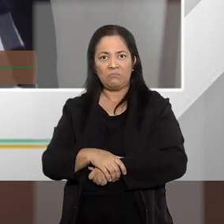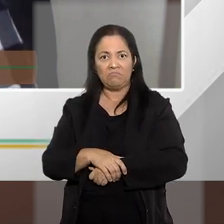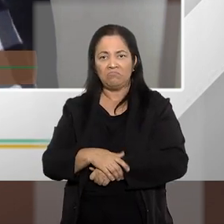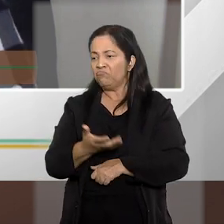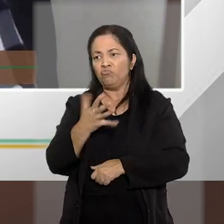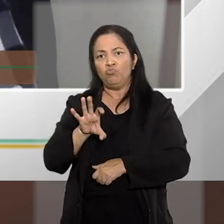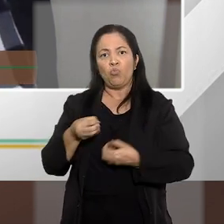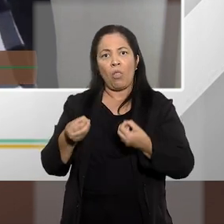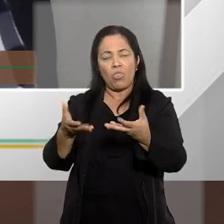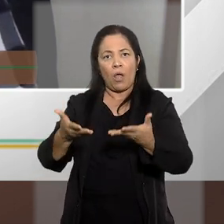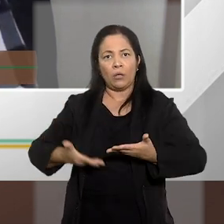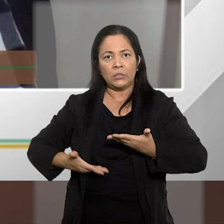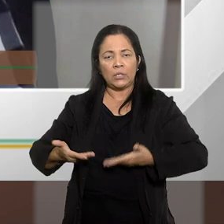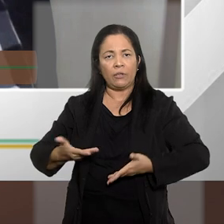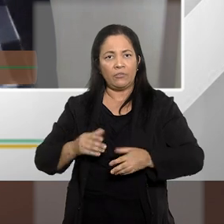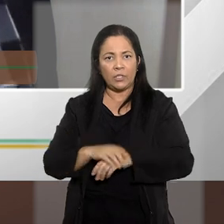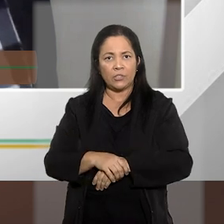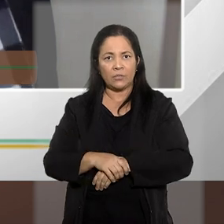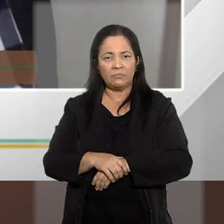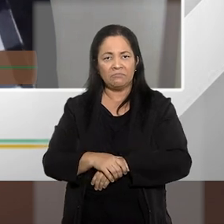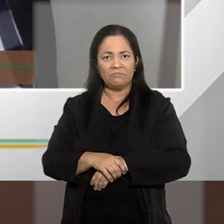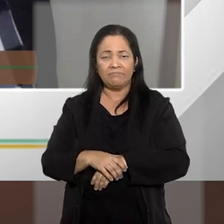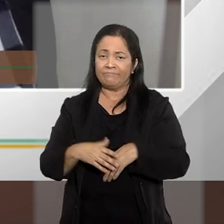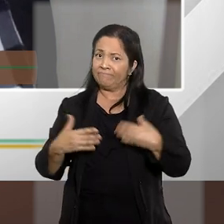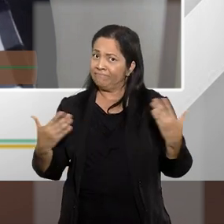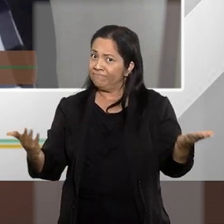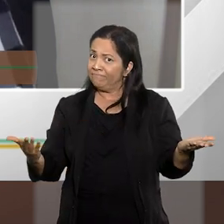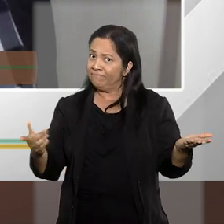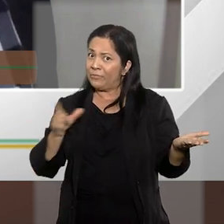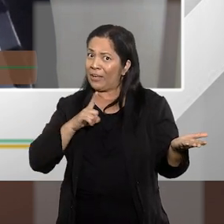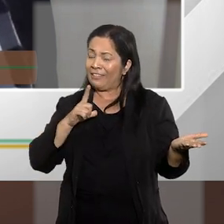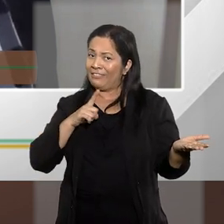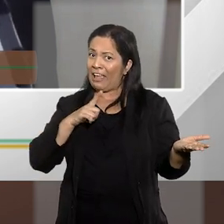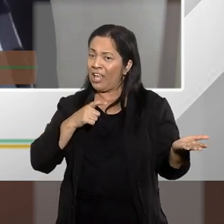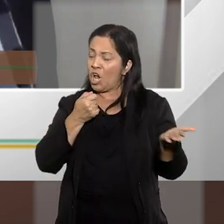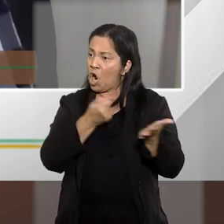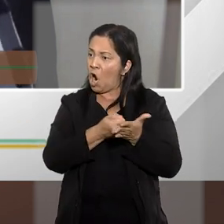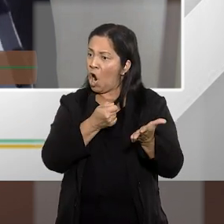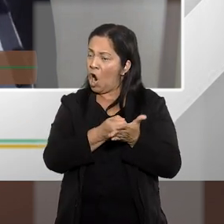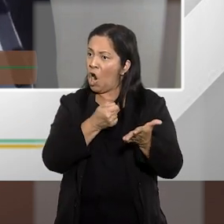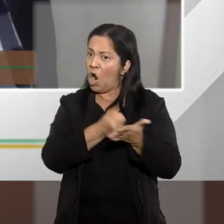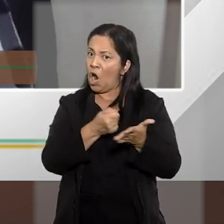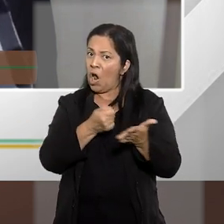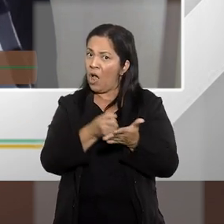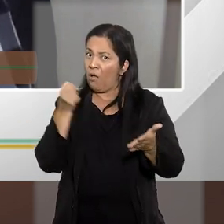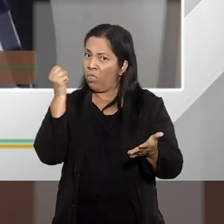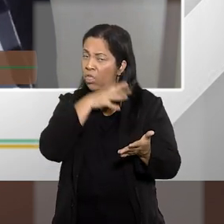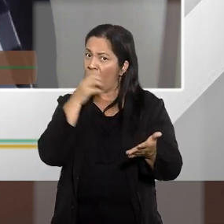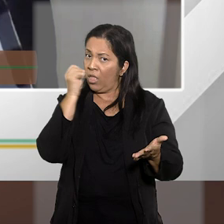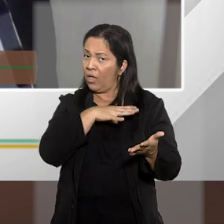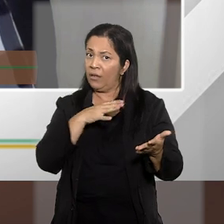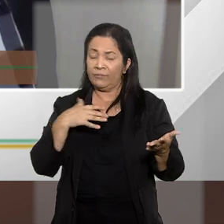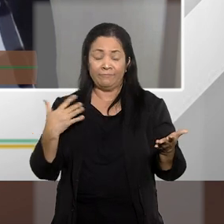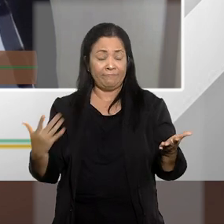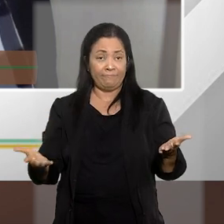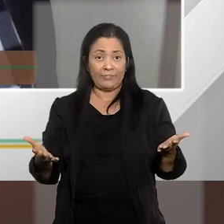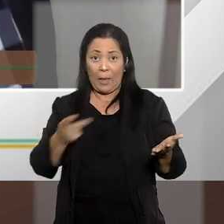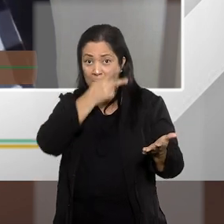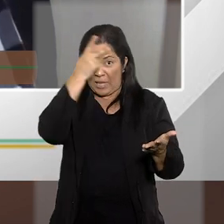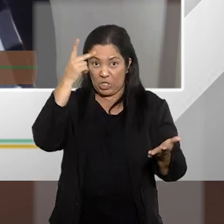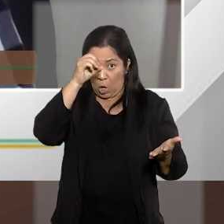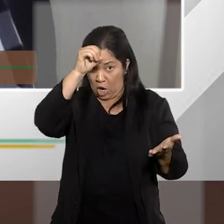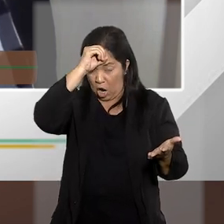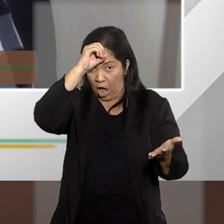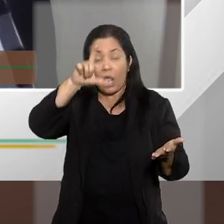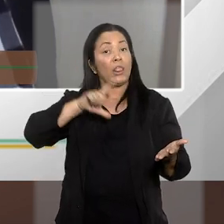ou de cobranças abusivas, né? Porque, obviamente, pessoas com pensamentos conservadores estão em todos os lugares. Mas ele